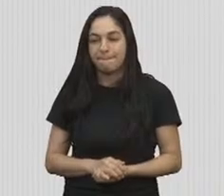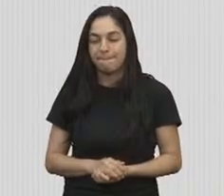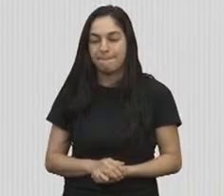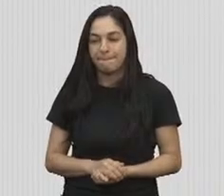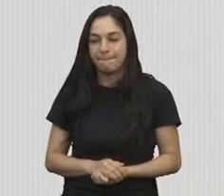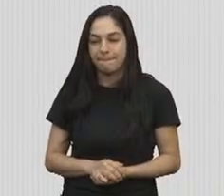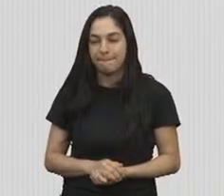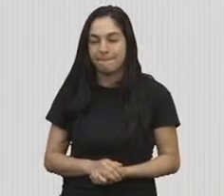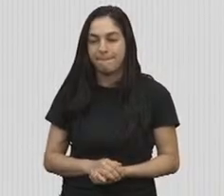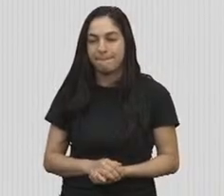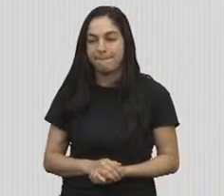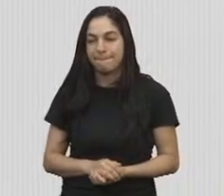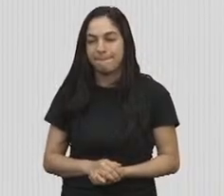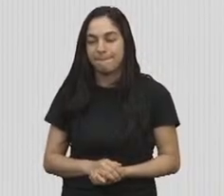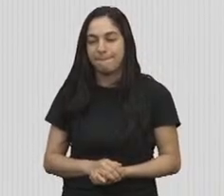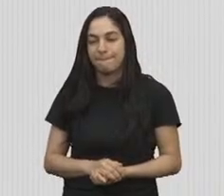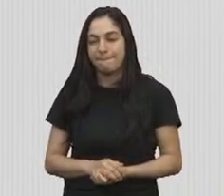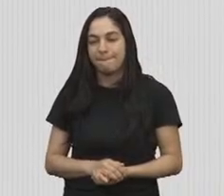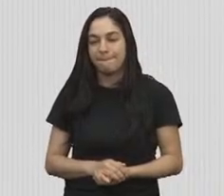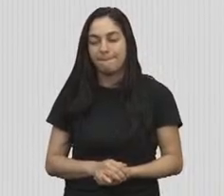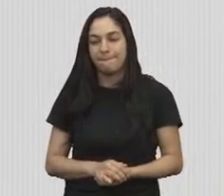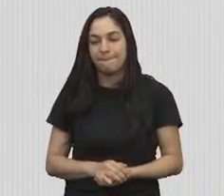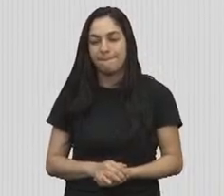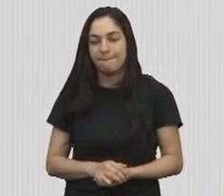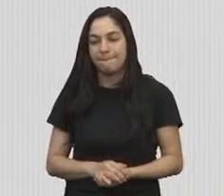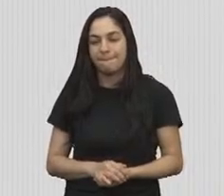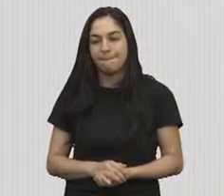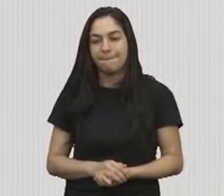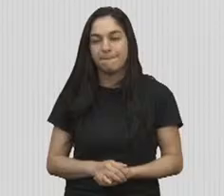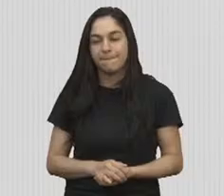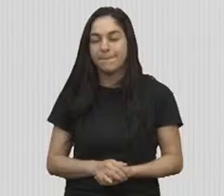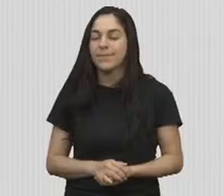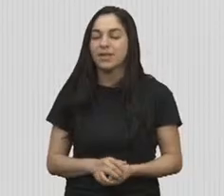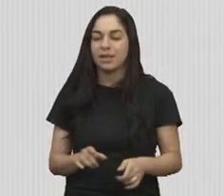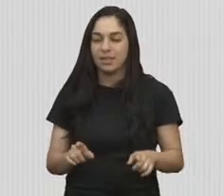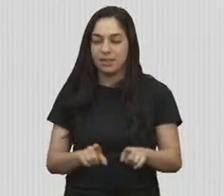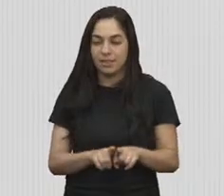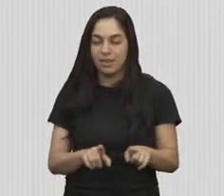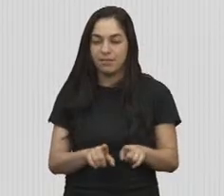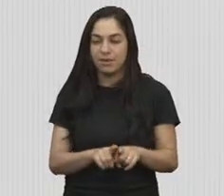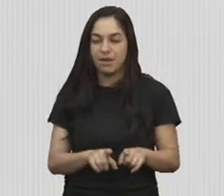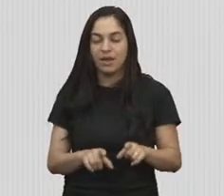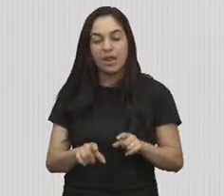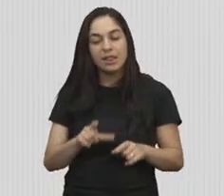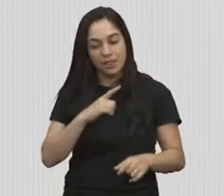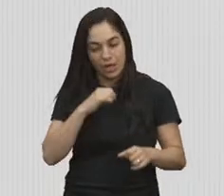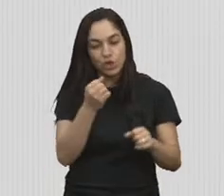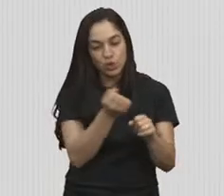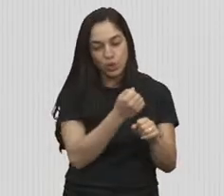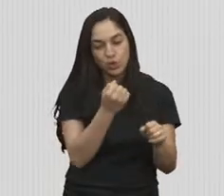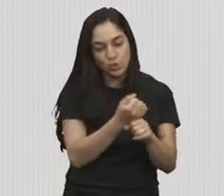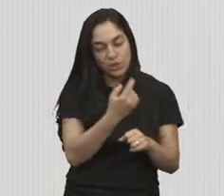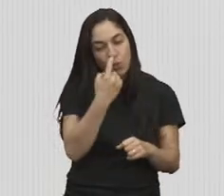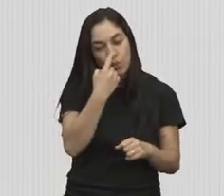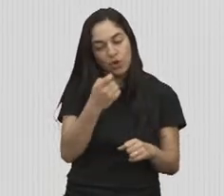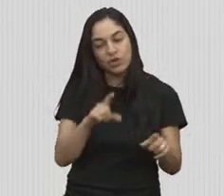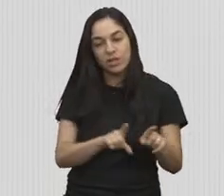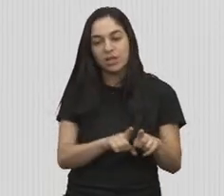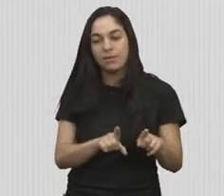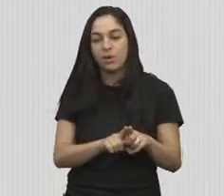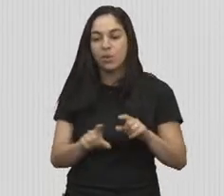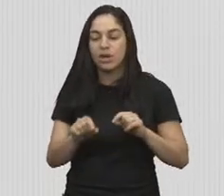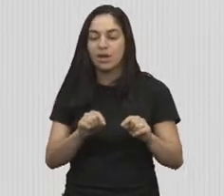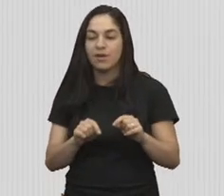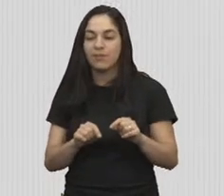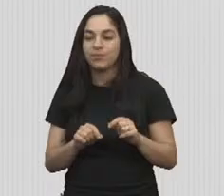Além dos resíduos, né, de construção civil, a gente tem os resíduos volumosos. Esses resíduos volumosos